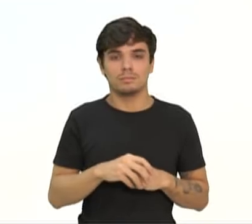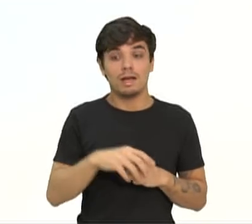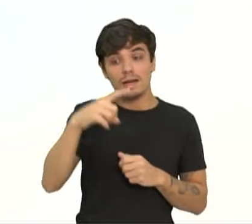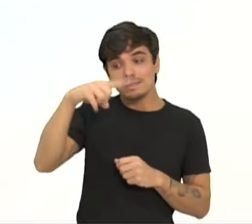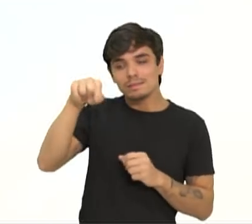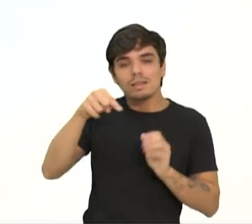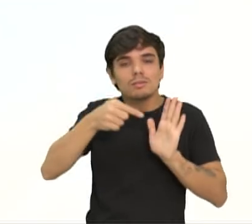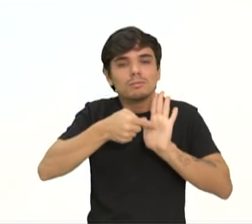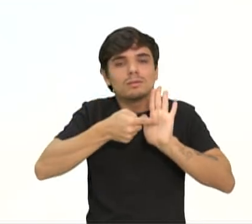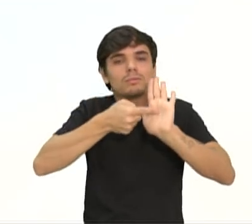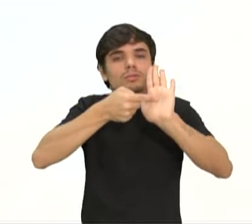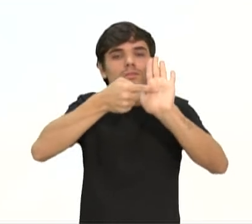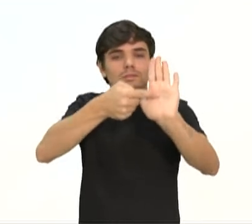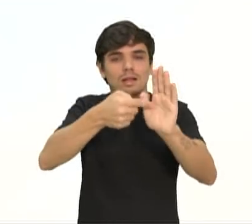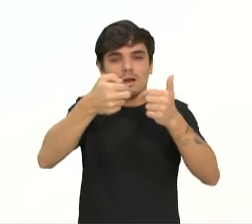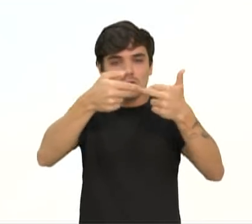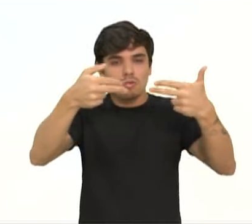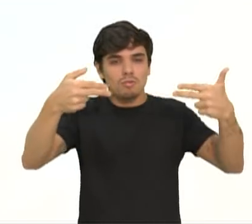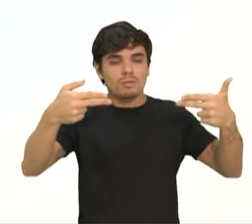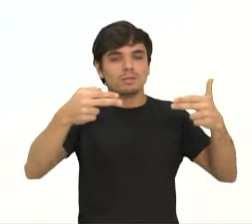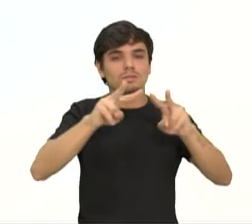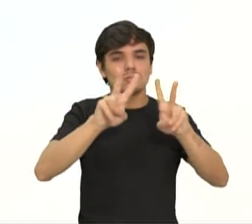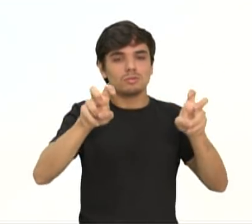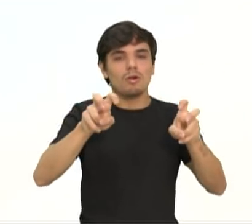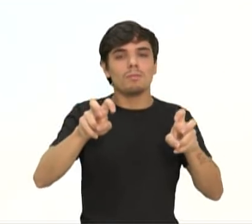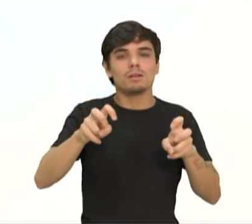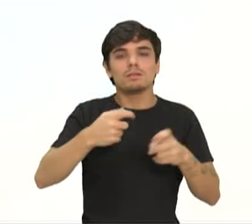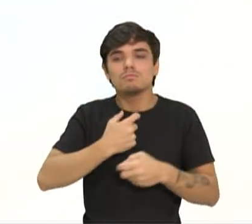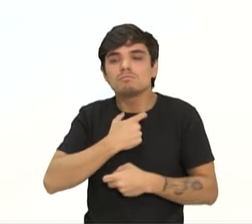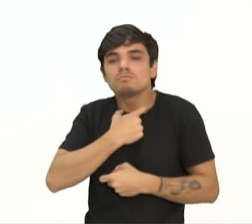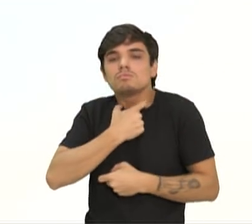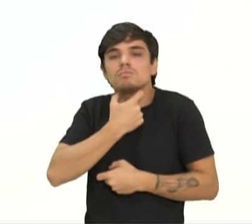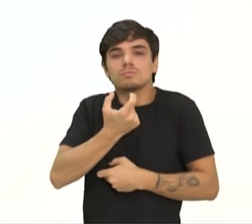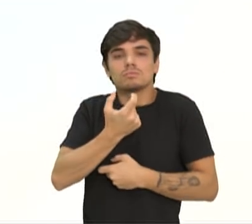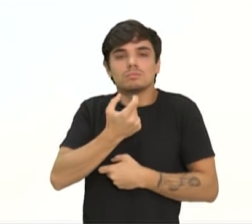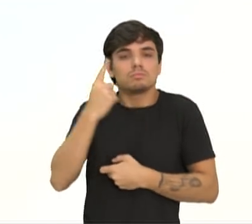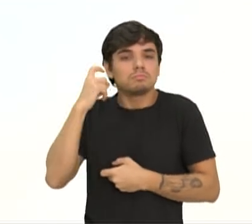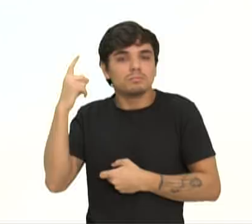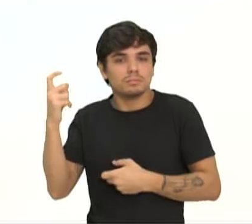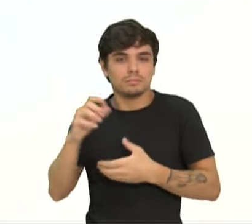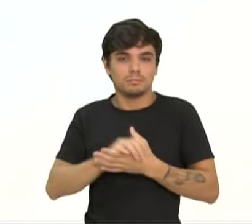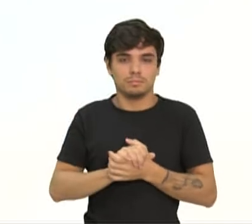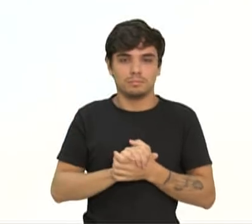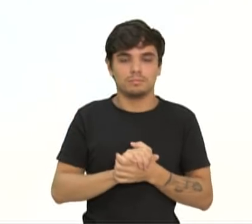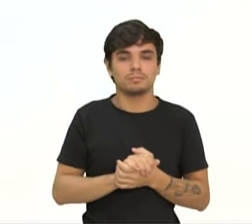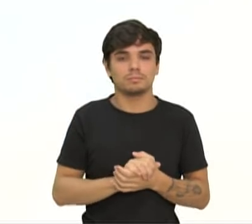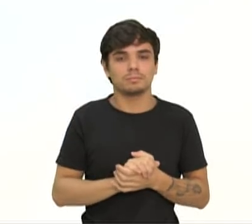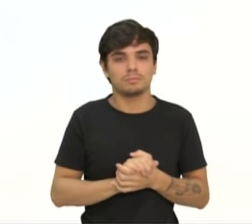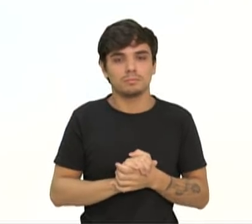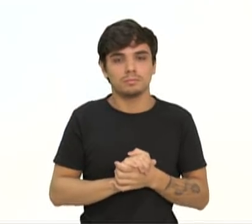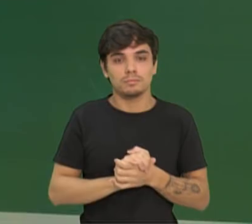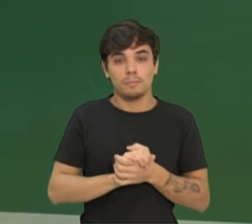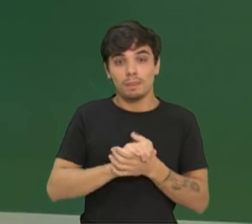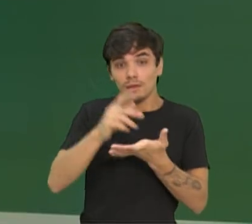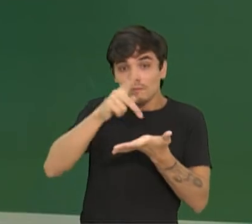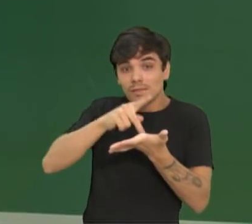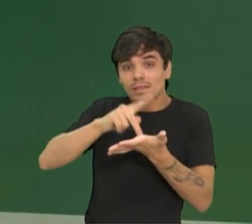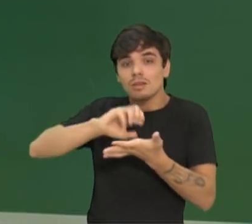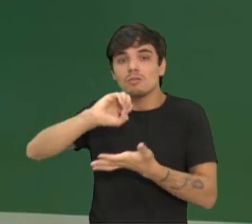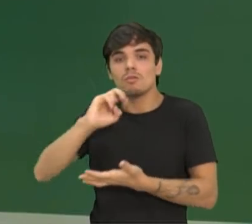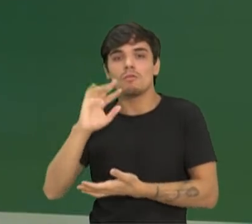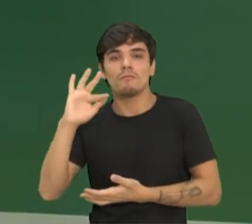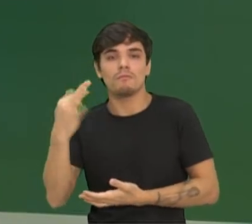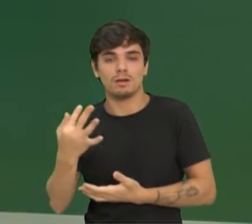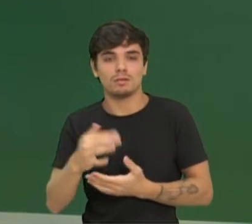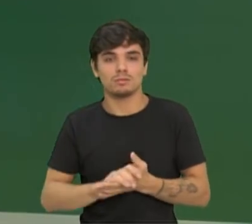mostrar algo sobre o som da pronúncia dessa palavra. Então, vamos ler. Marque verdadeiro ou falso.